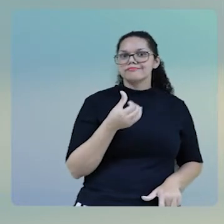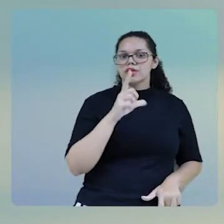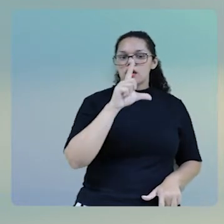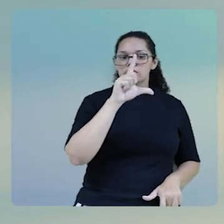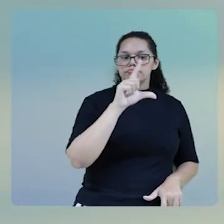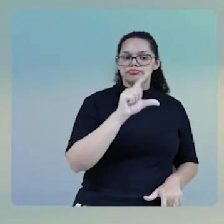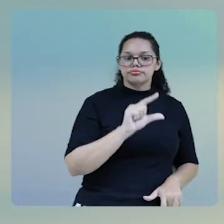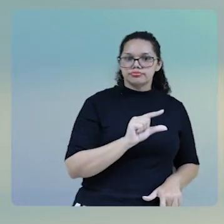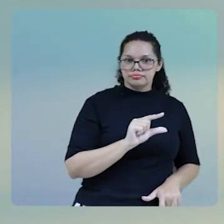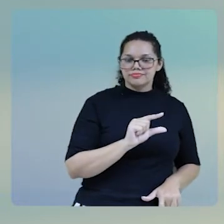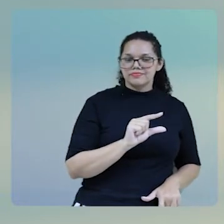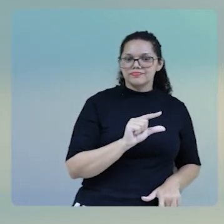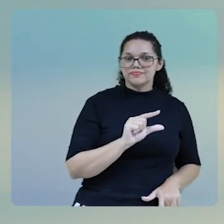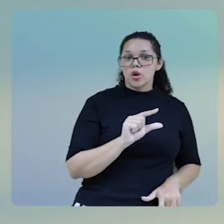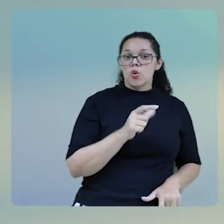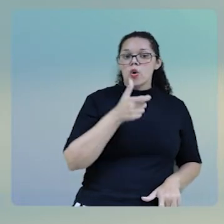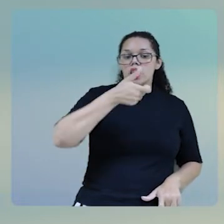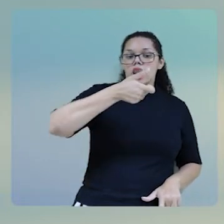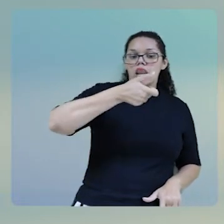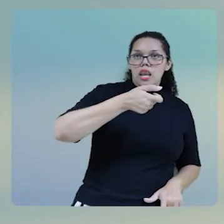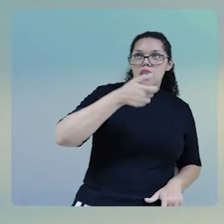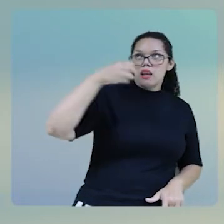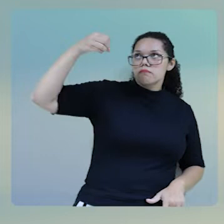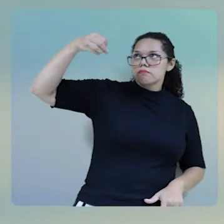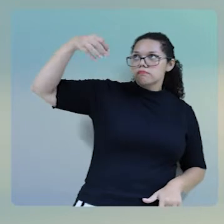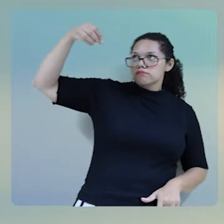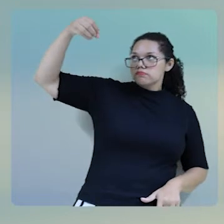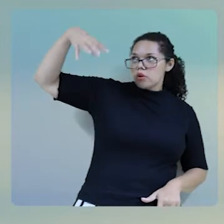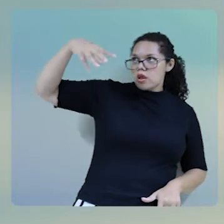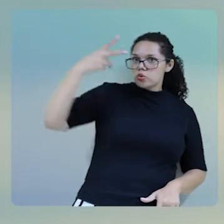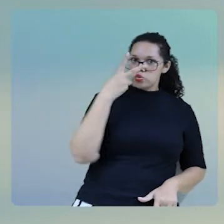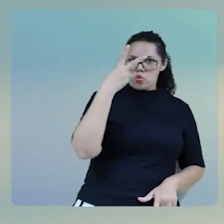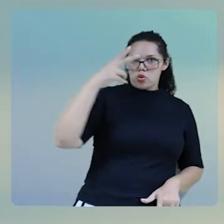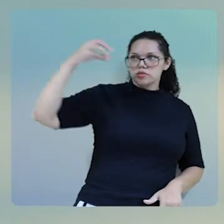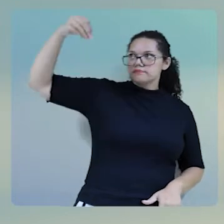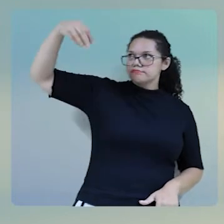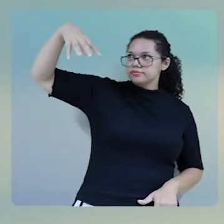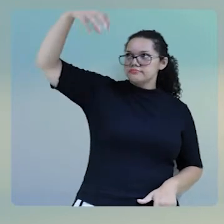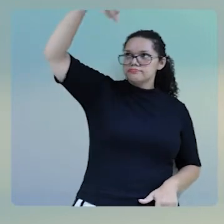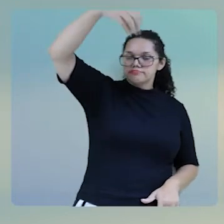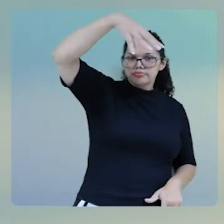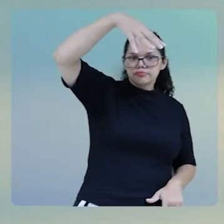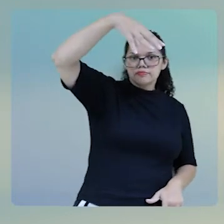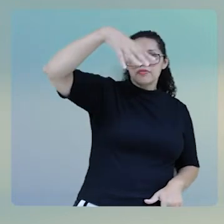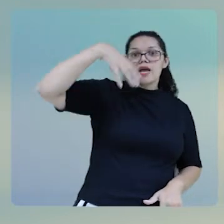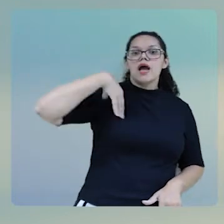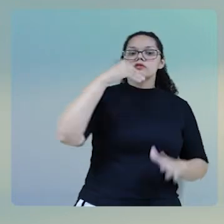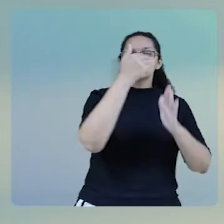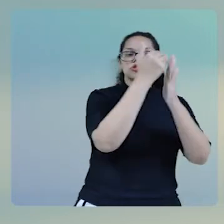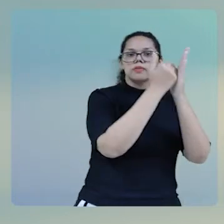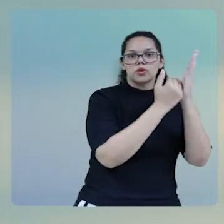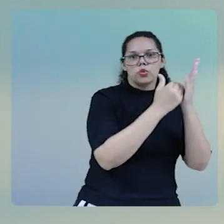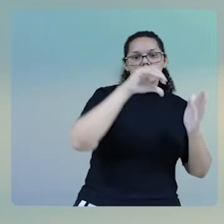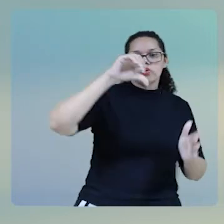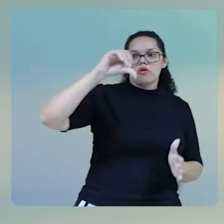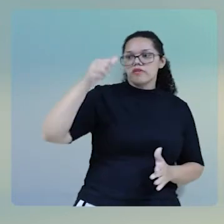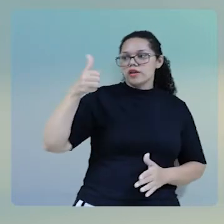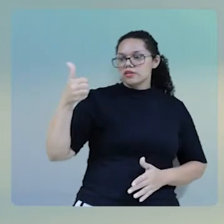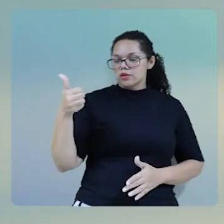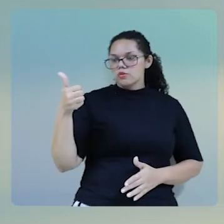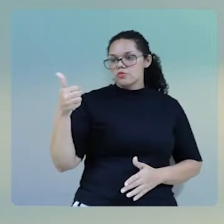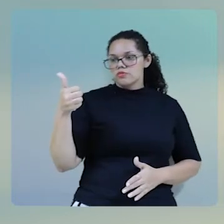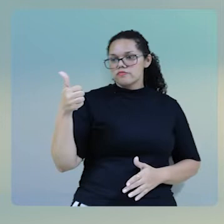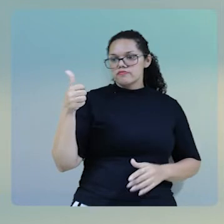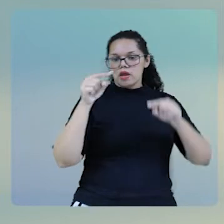baixada na voltagem. Quando ligou a segunda, porque agora tem duas lâmpadas funcionando, já caiu para 91. Então, daqui para